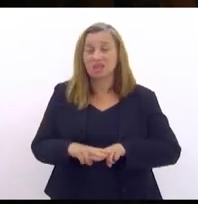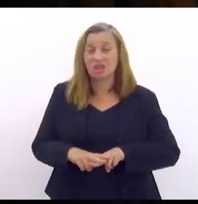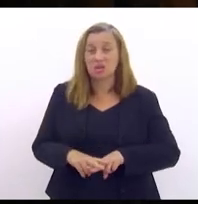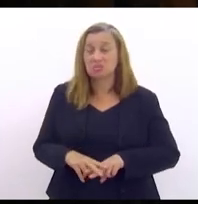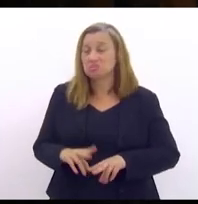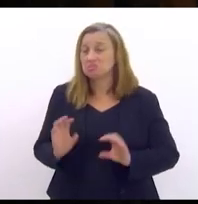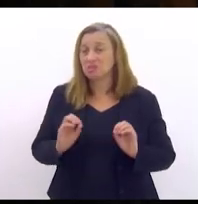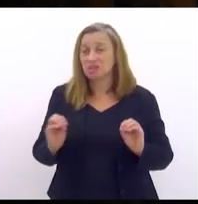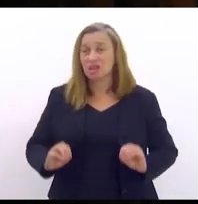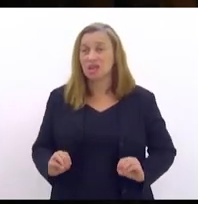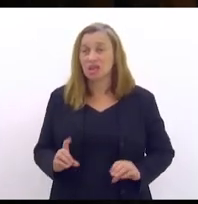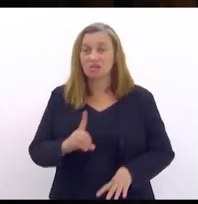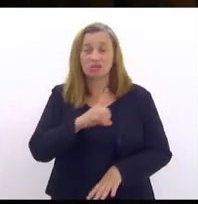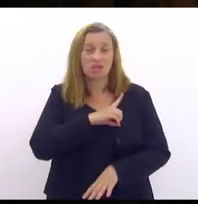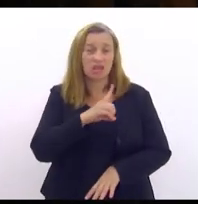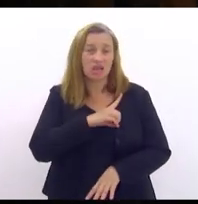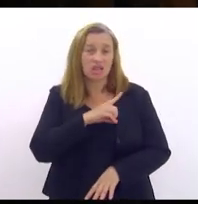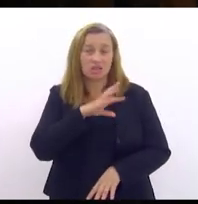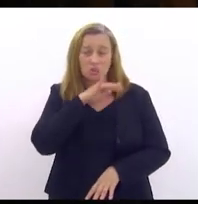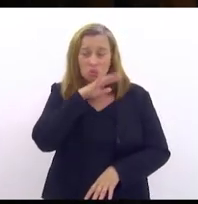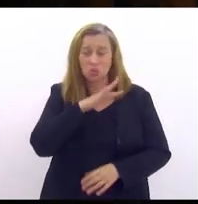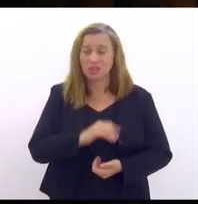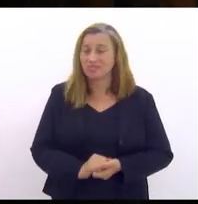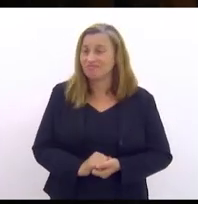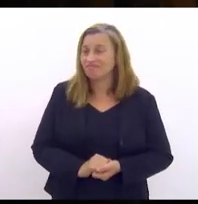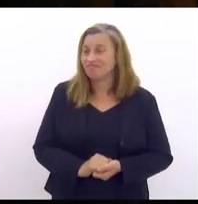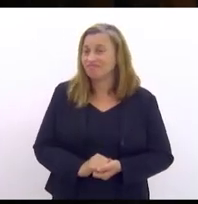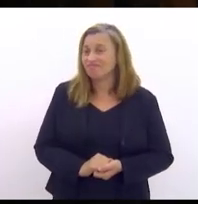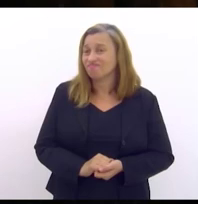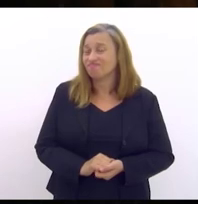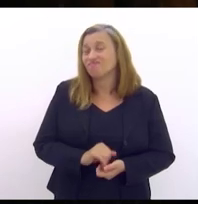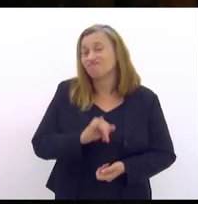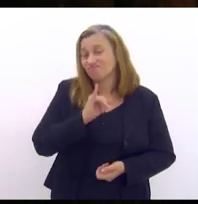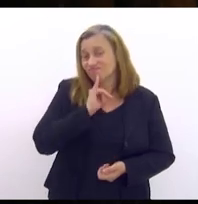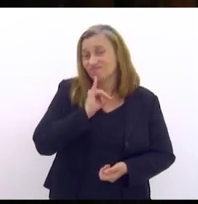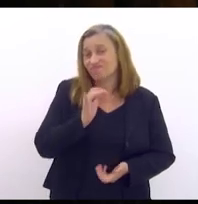Um delegadozinho incompetente, que,